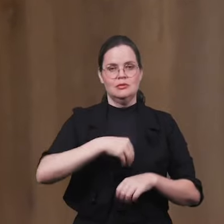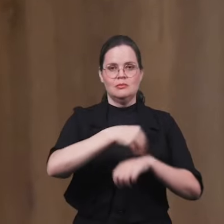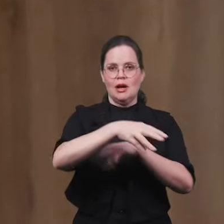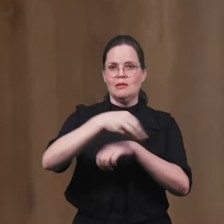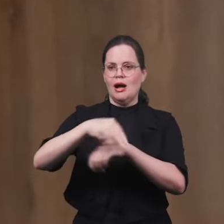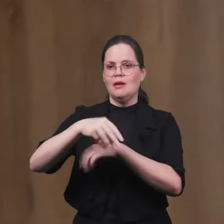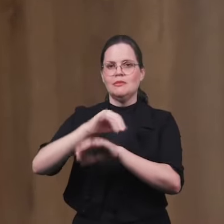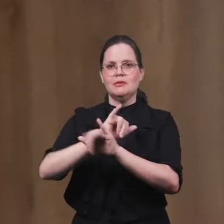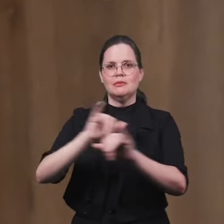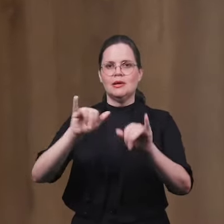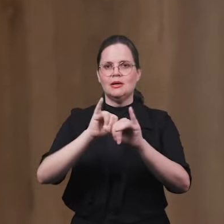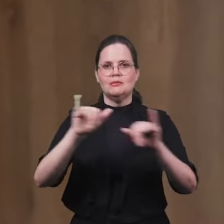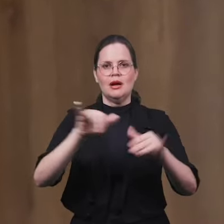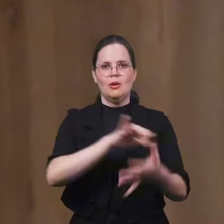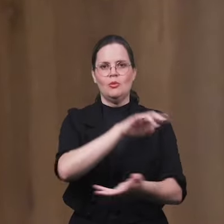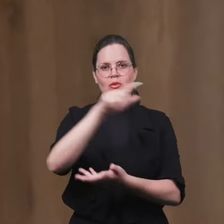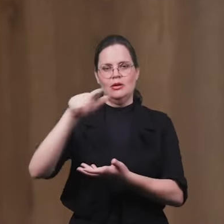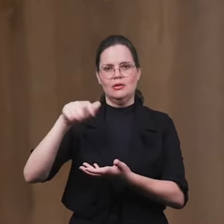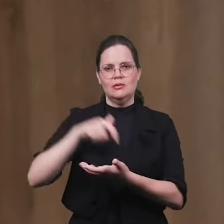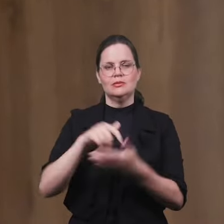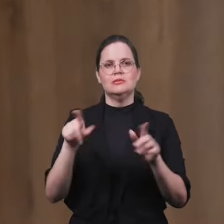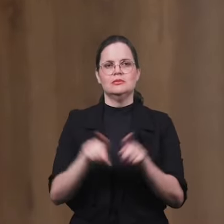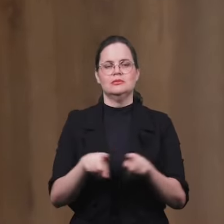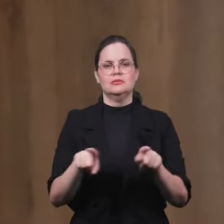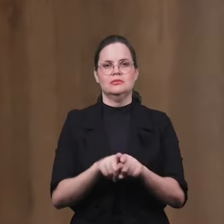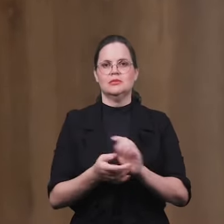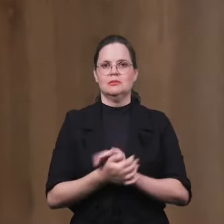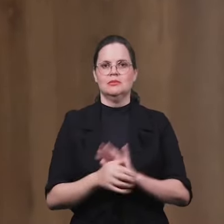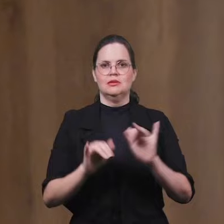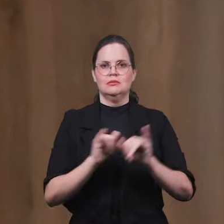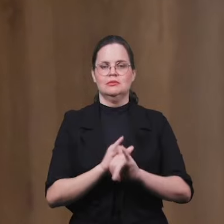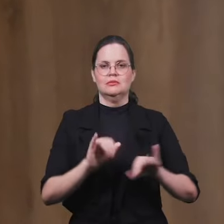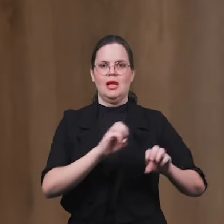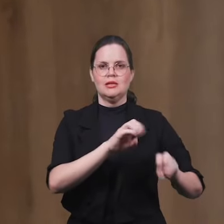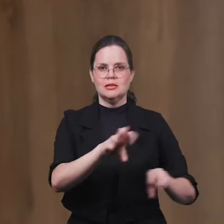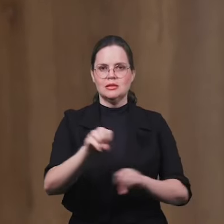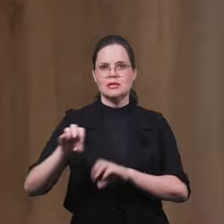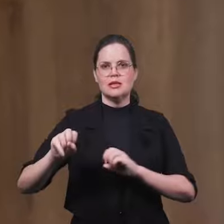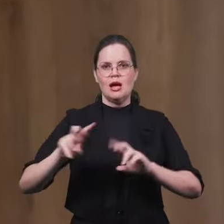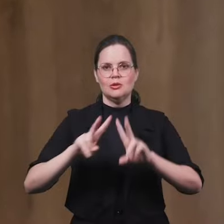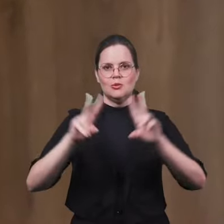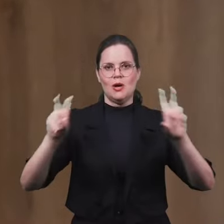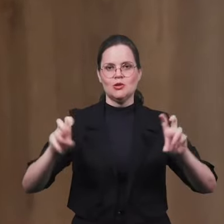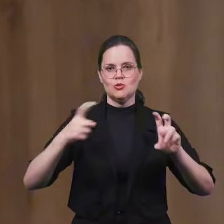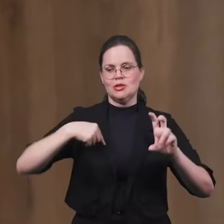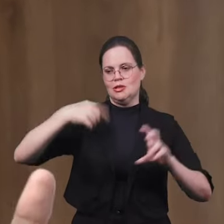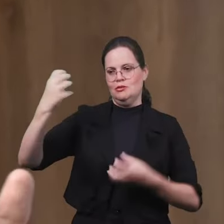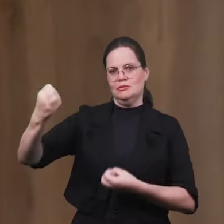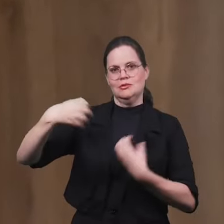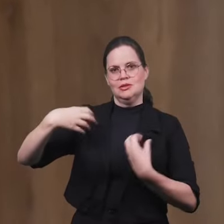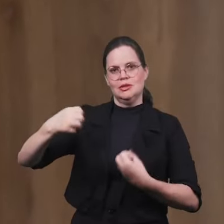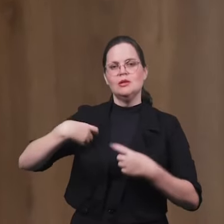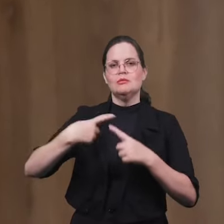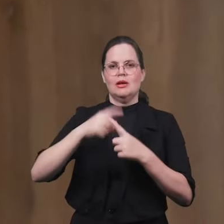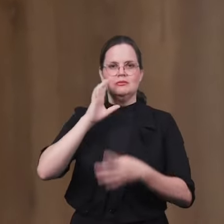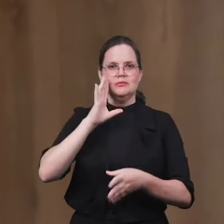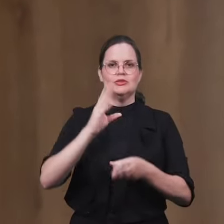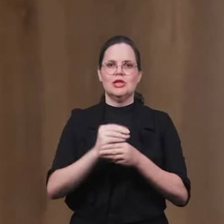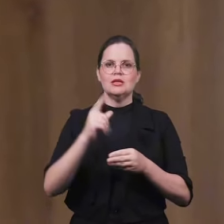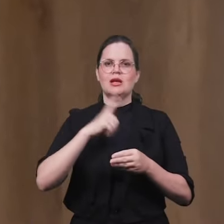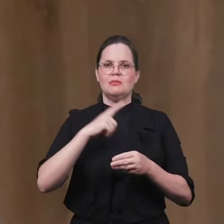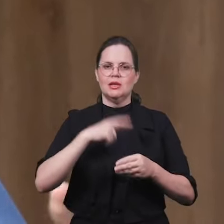ao campo essa semente e também transmitindo essa herança, porque a seara é